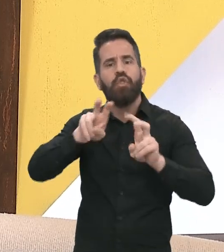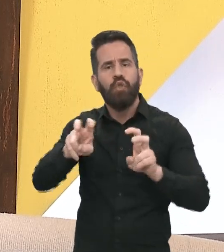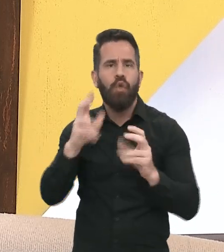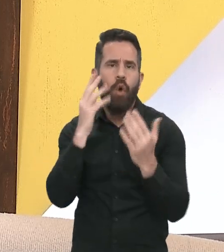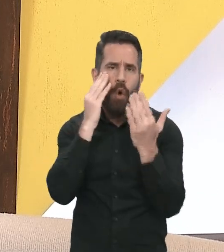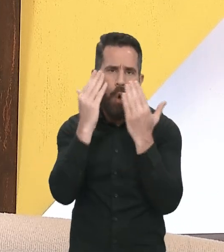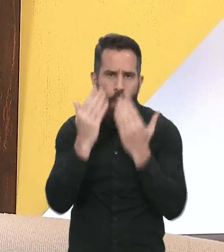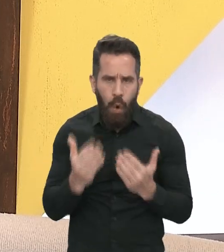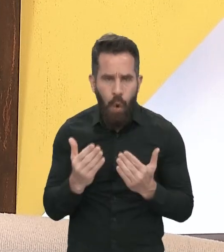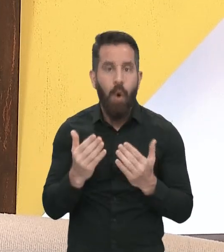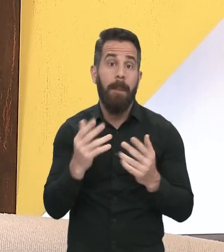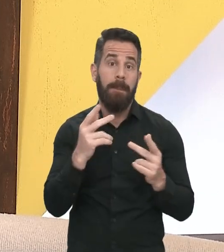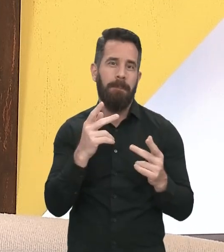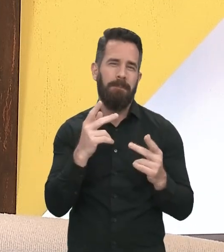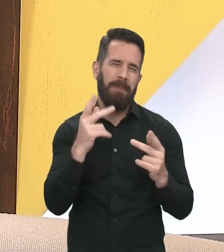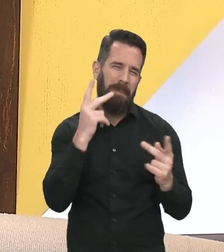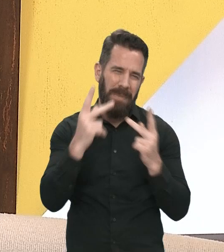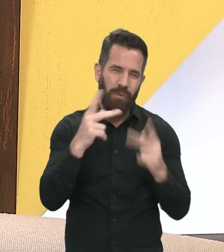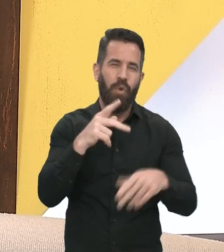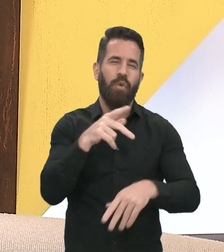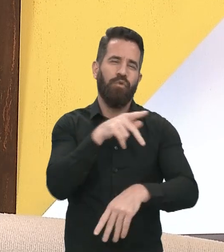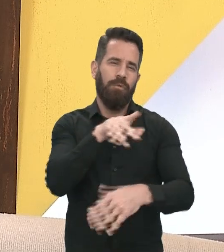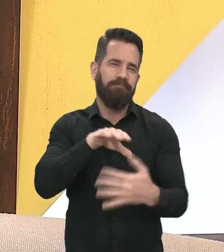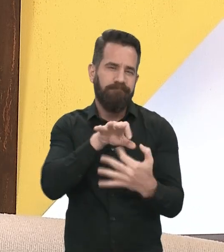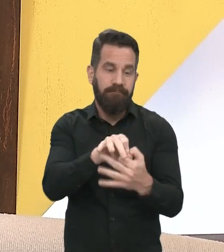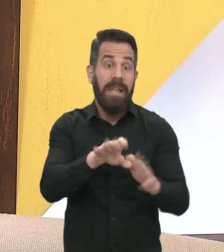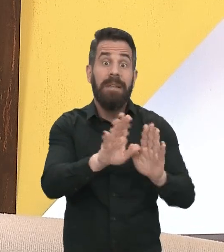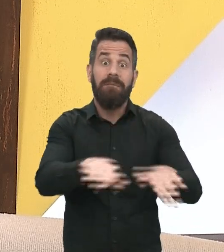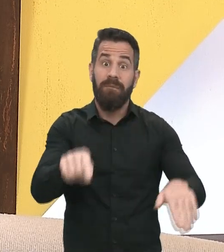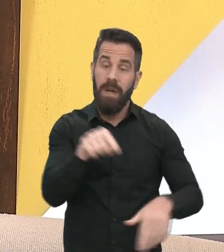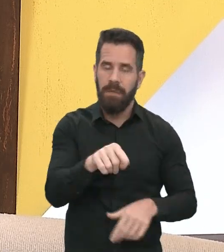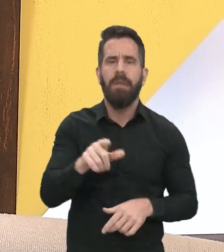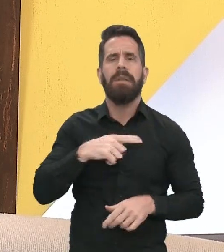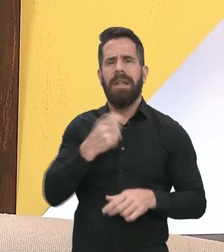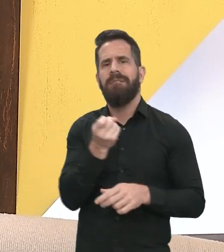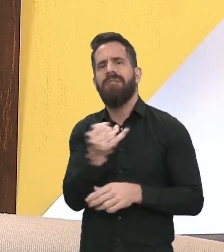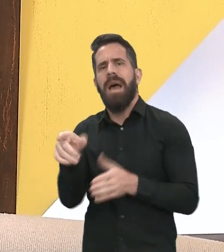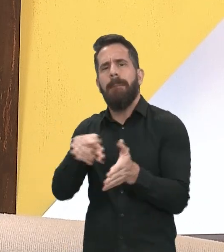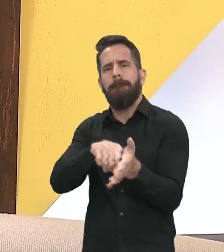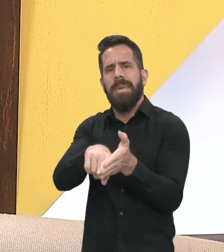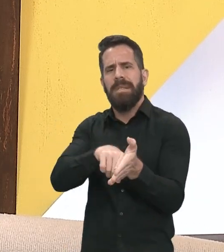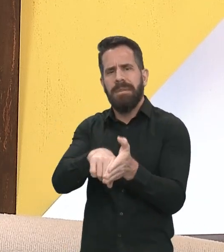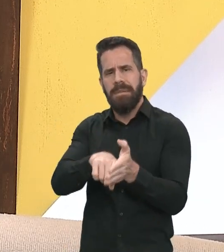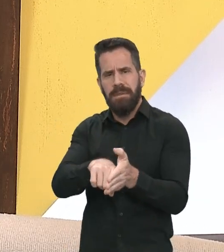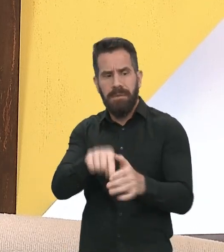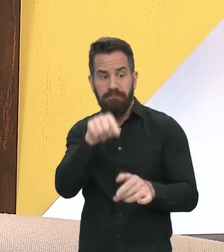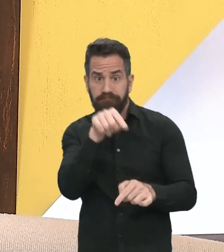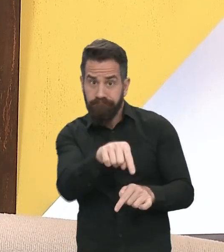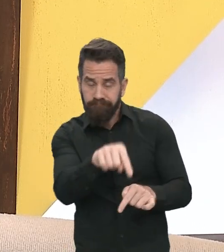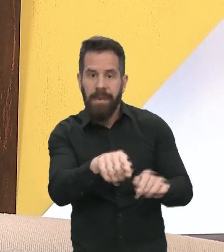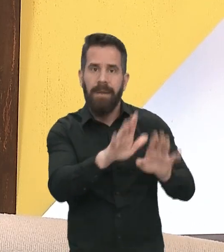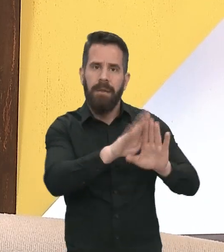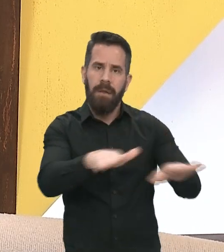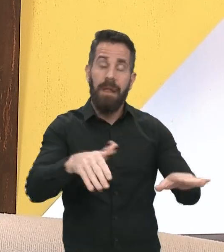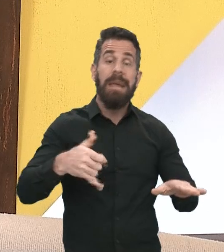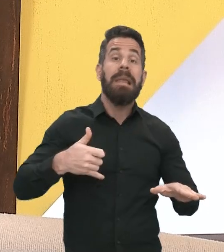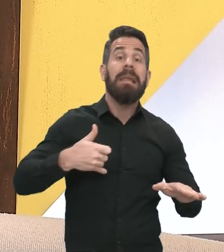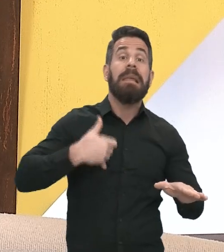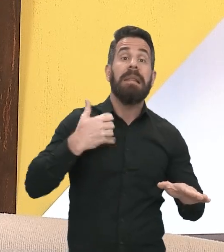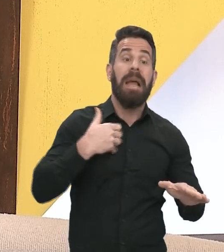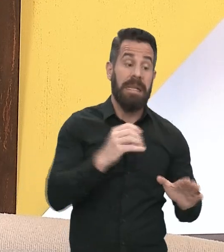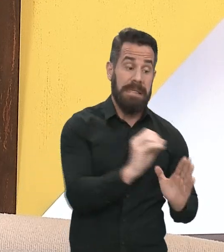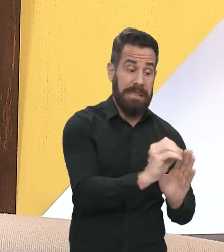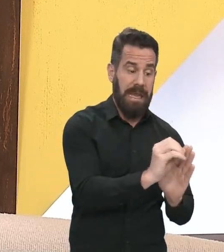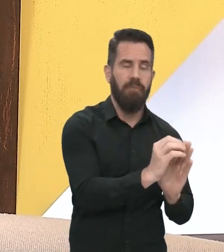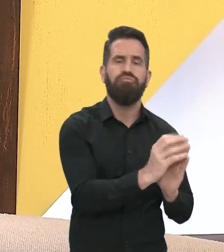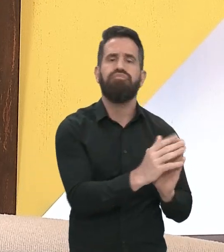Infância, a gente tem conduzido várias pesquisas sobre o uso de telas na primeira infância, particularmente ali do 0 aos